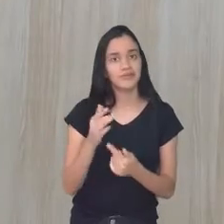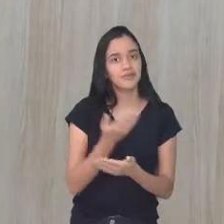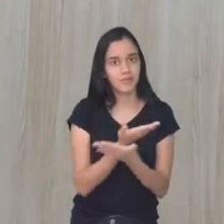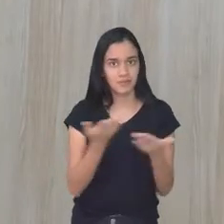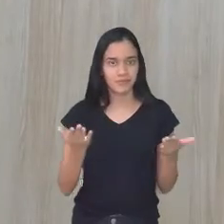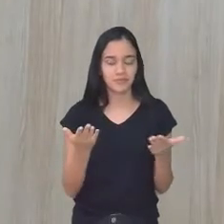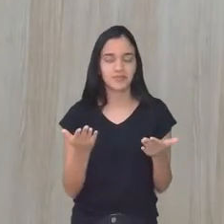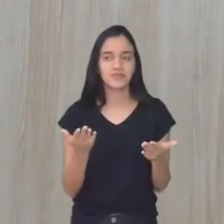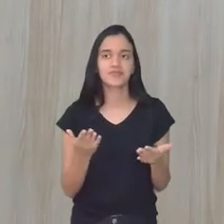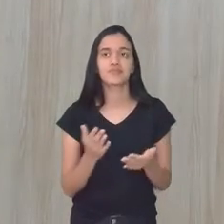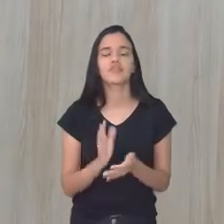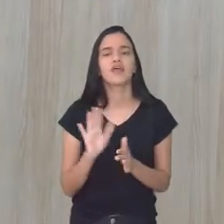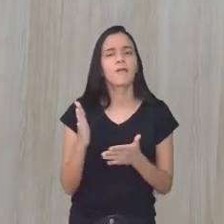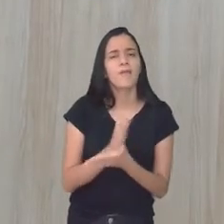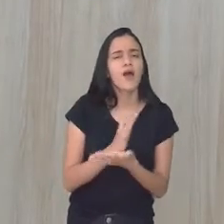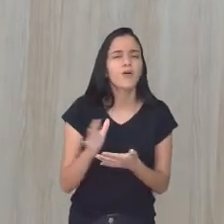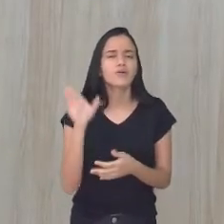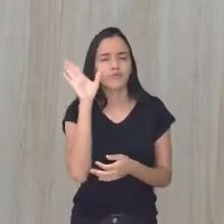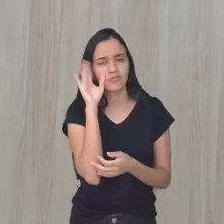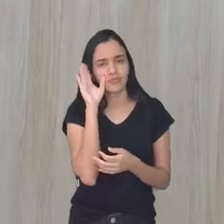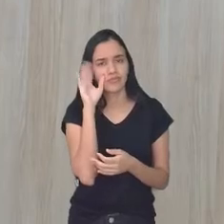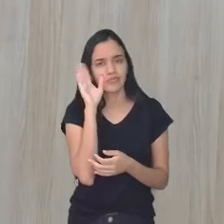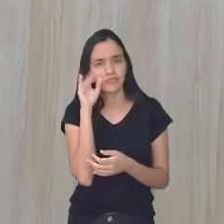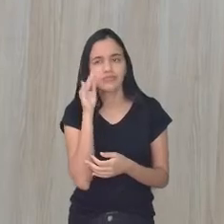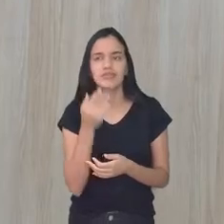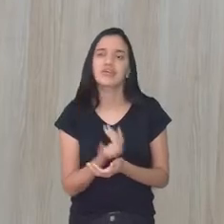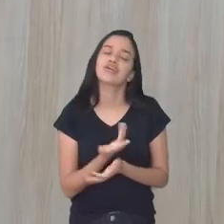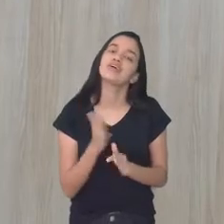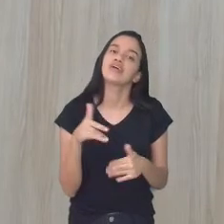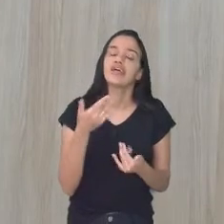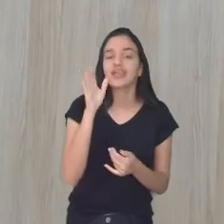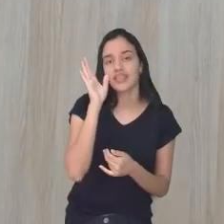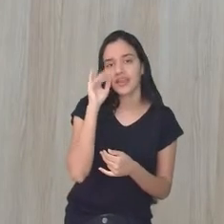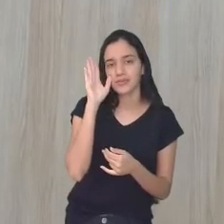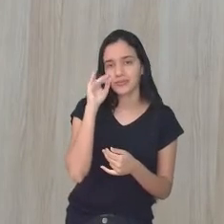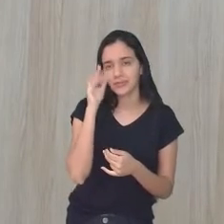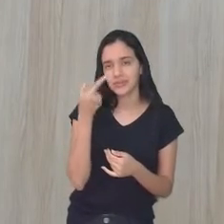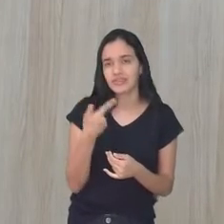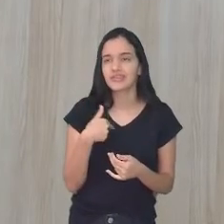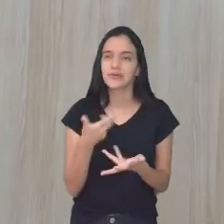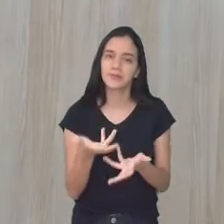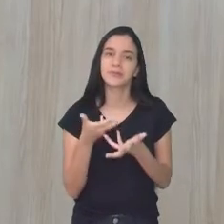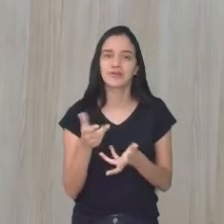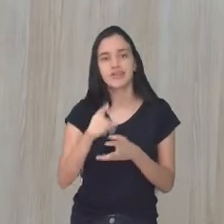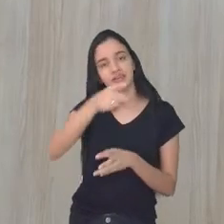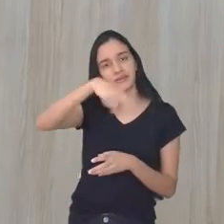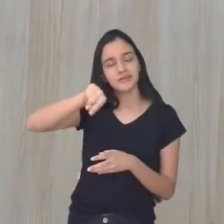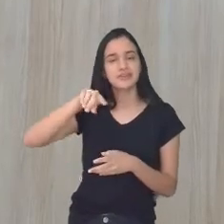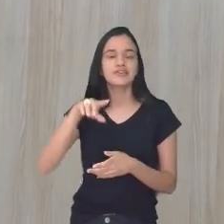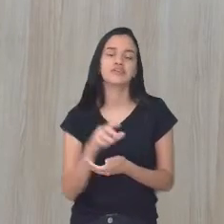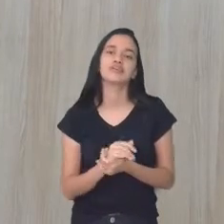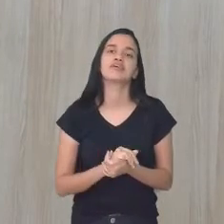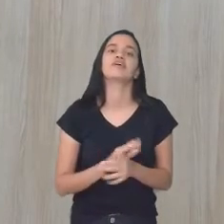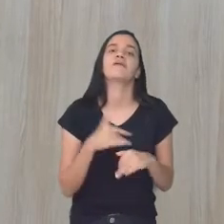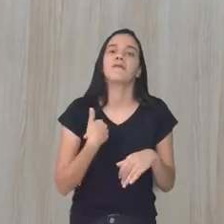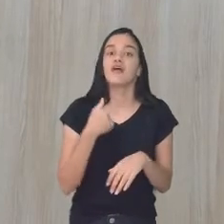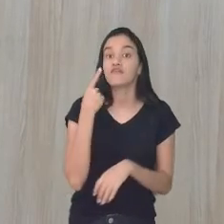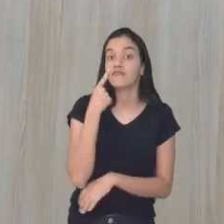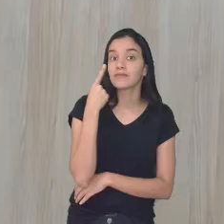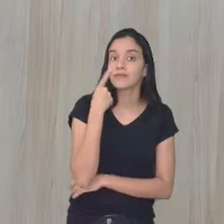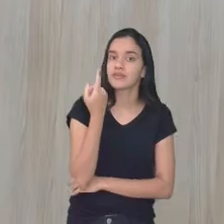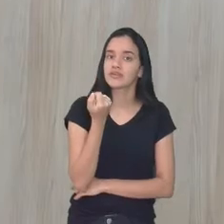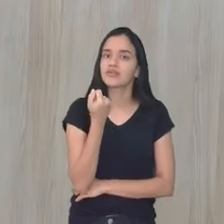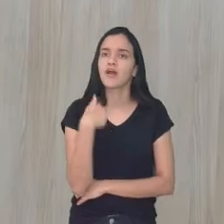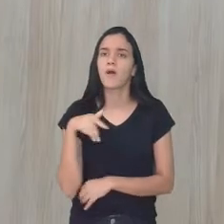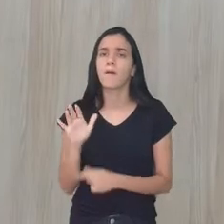vocês algumas curiosidades. E nas curiosidades é o que eu quero que vocês também fiquem atentos.